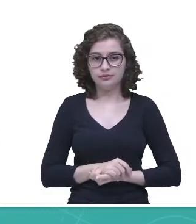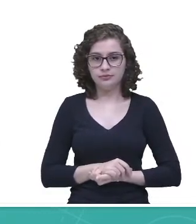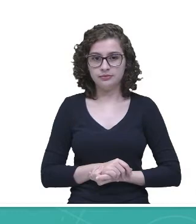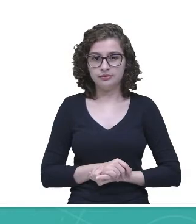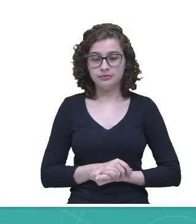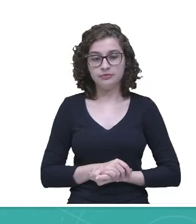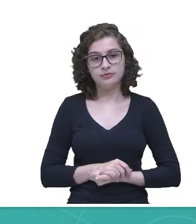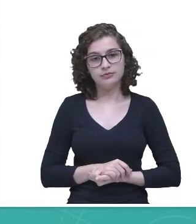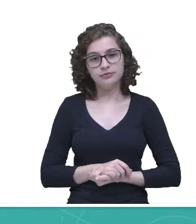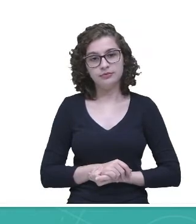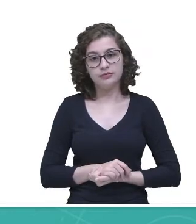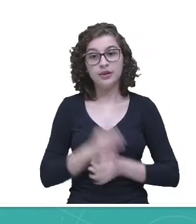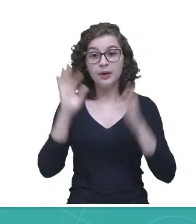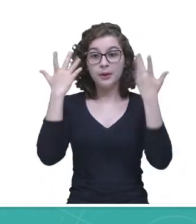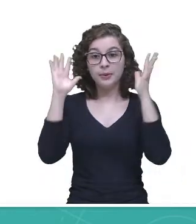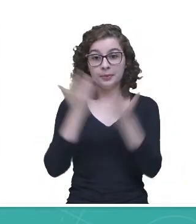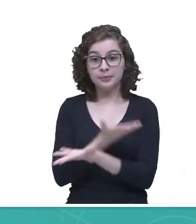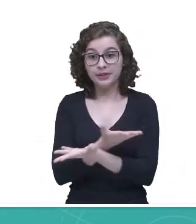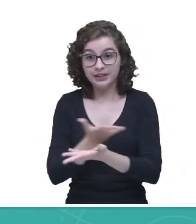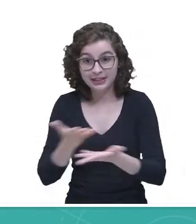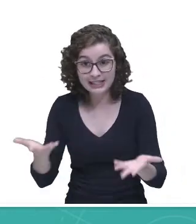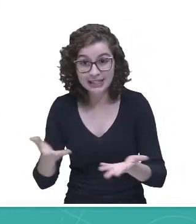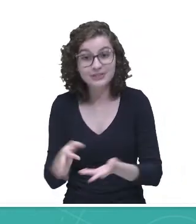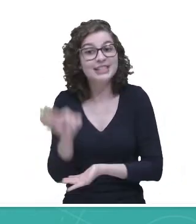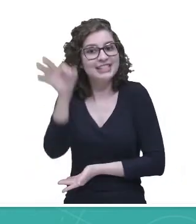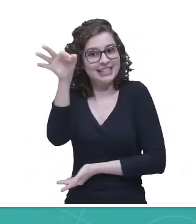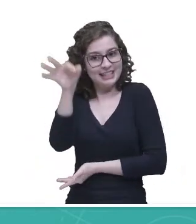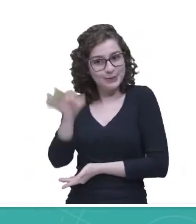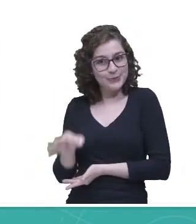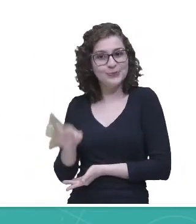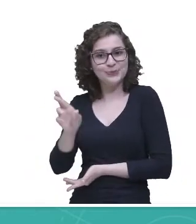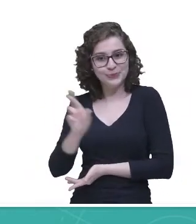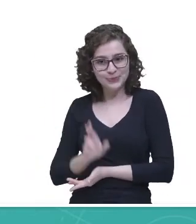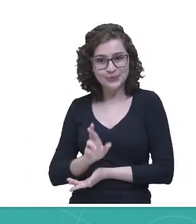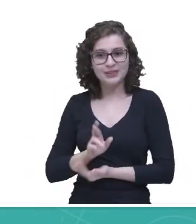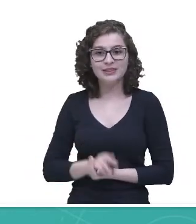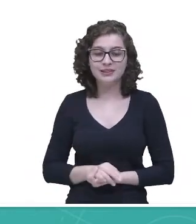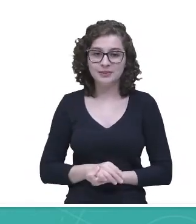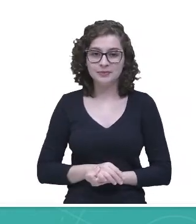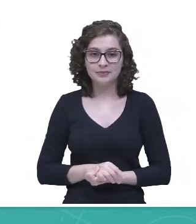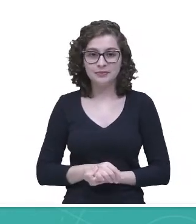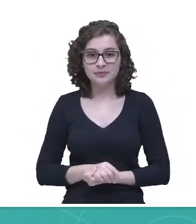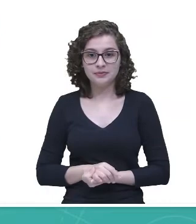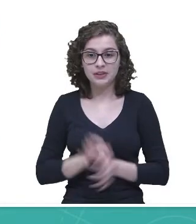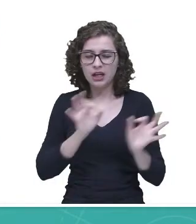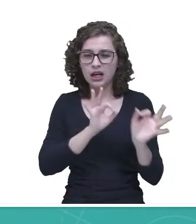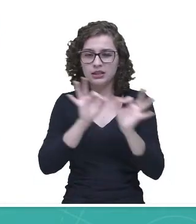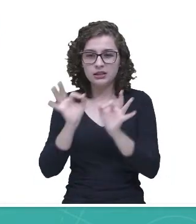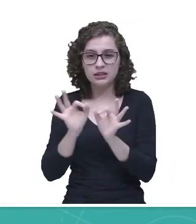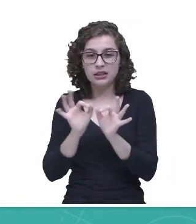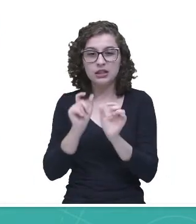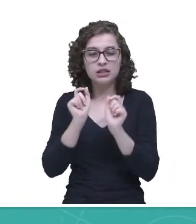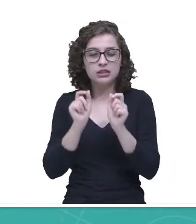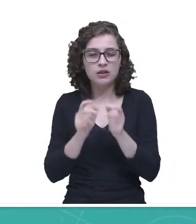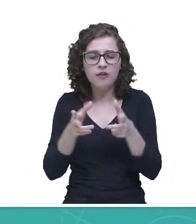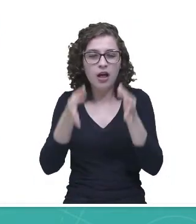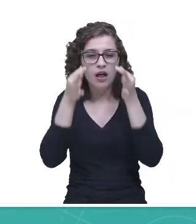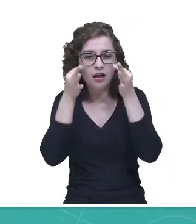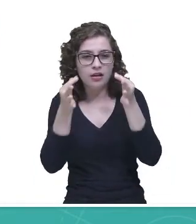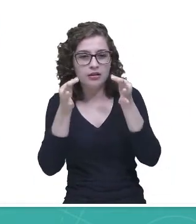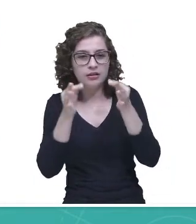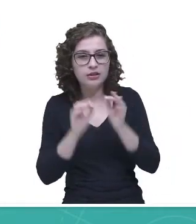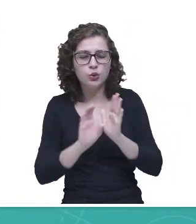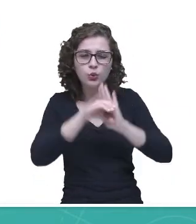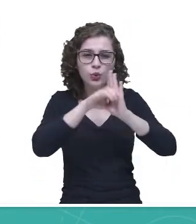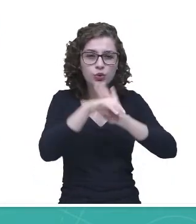correta. Aí, parabéns para todos que acertaram, né? E fiquem ligados também nas outras alternativas para o conceito de cada uma